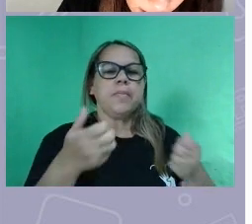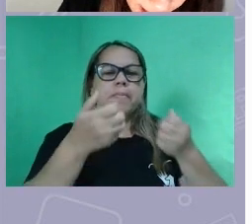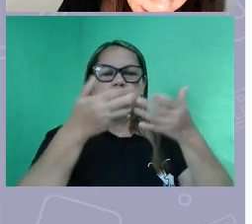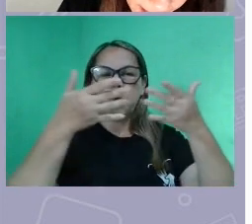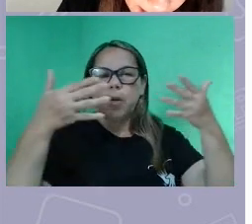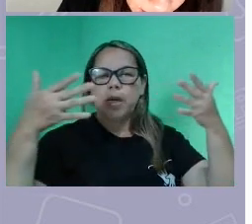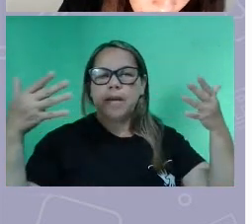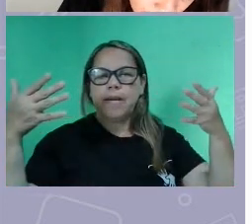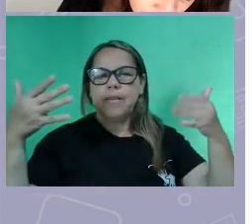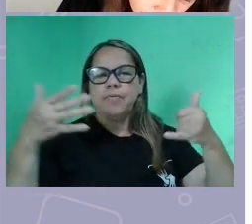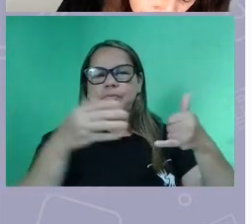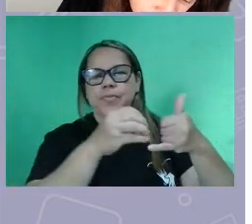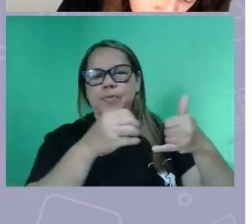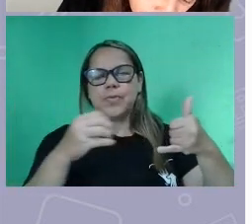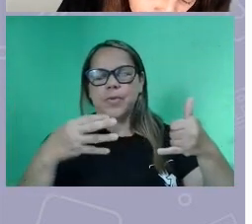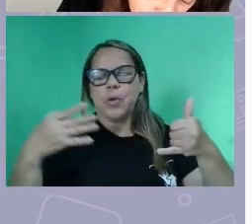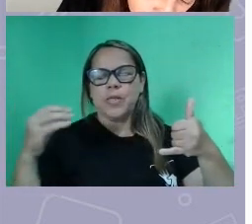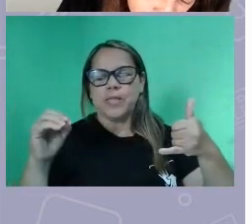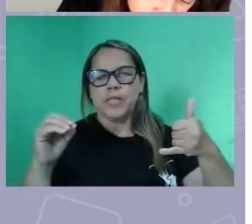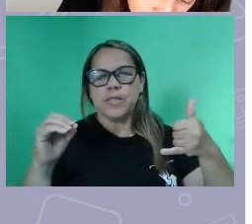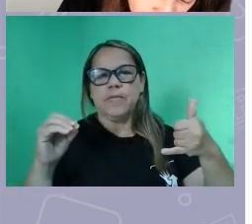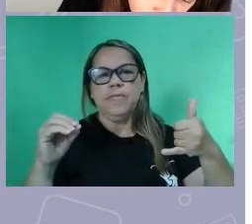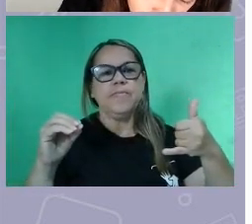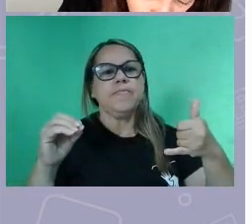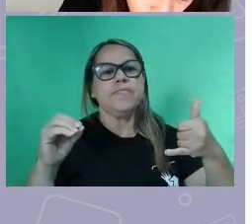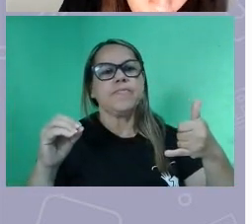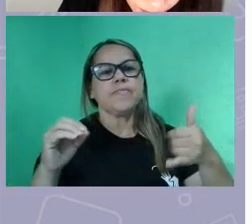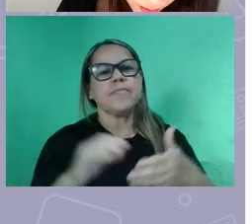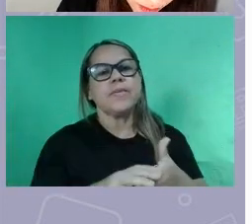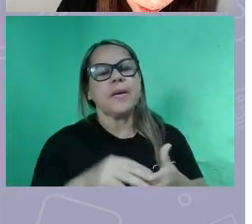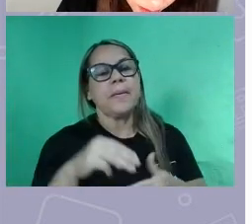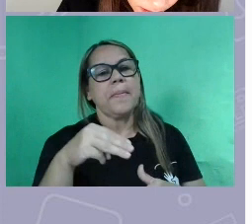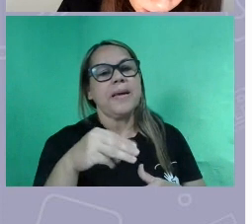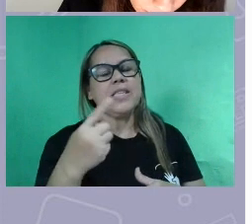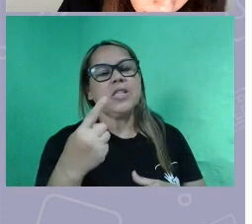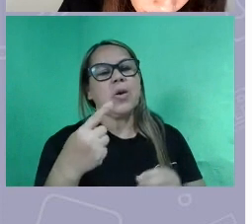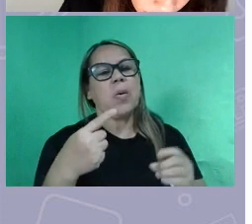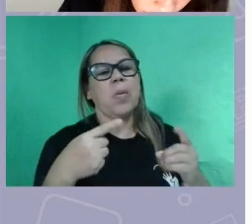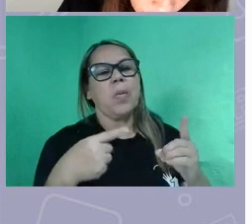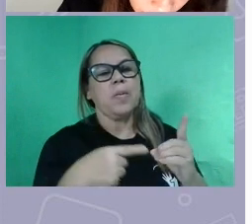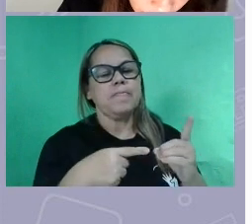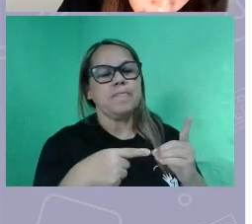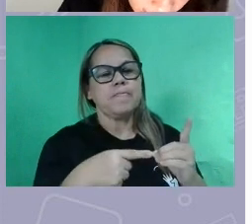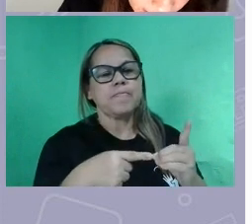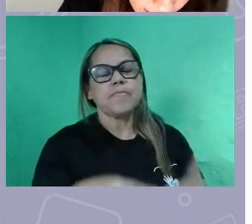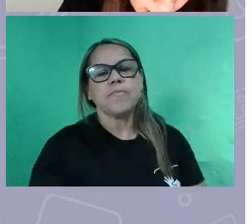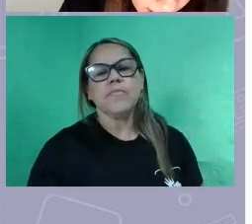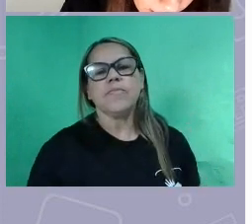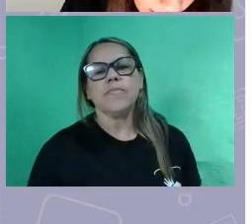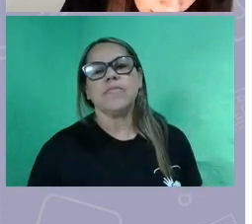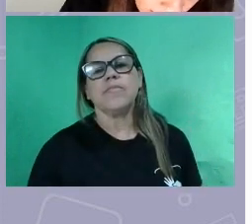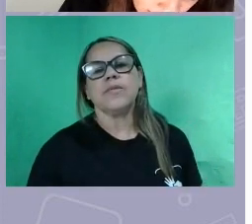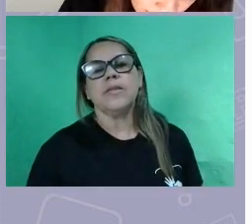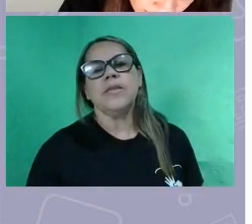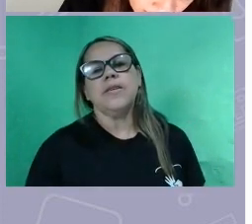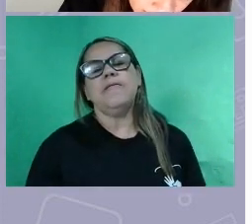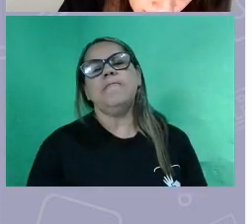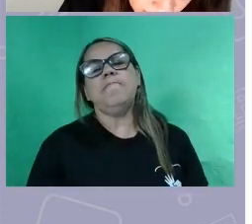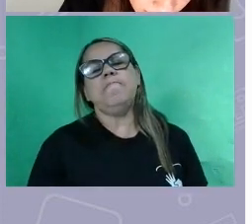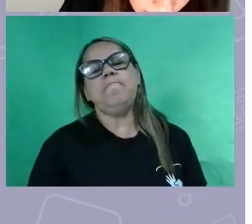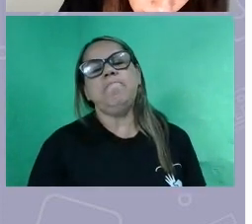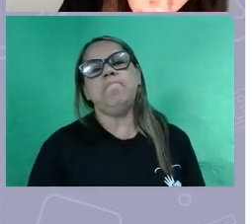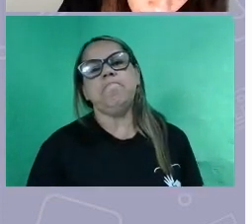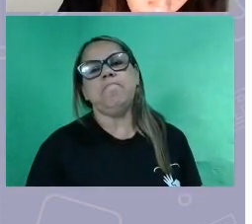a massa do gás oxigênio a massa de um mol deixa eu anotar aqui a